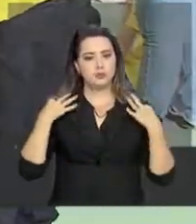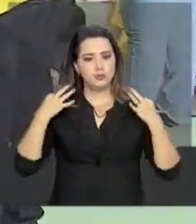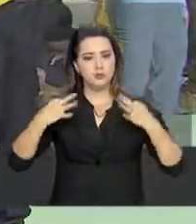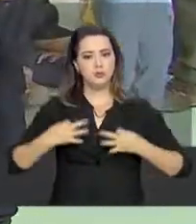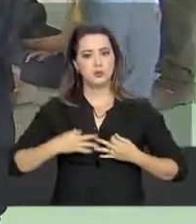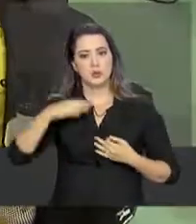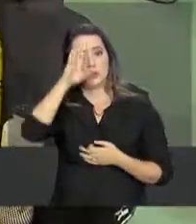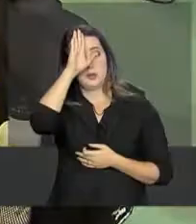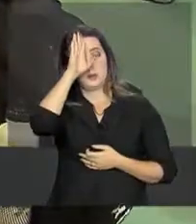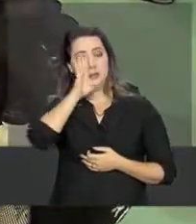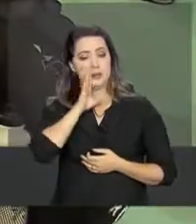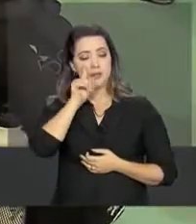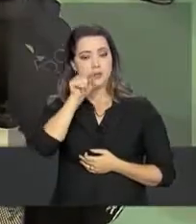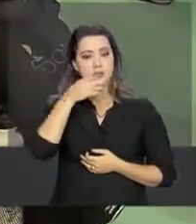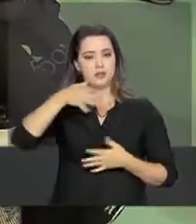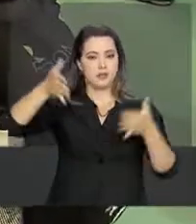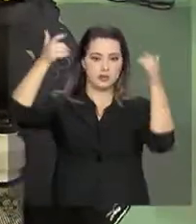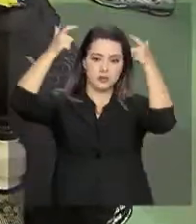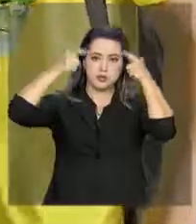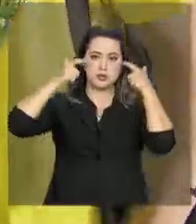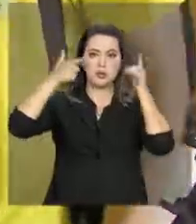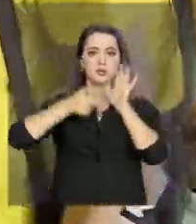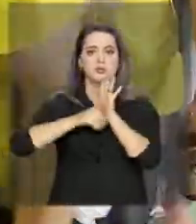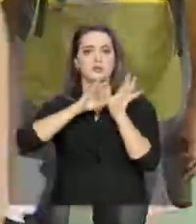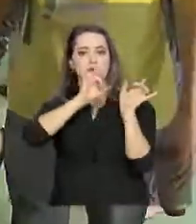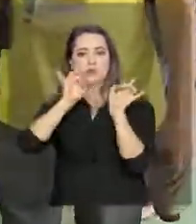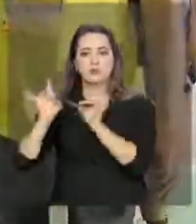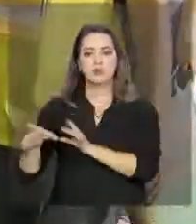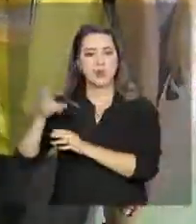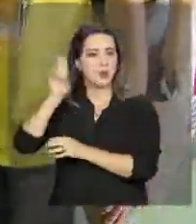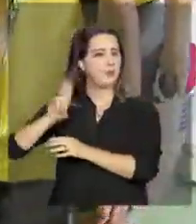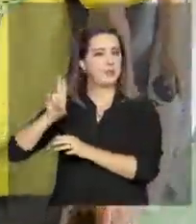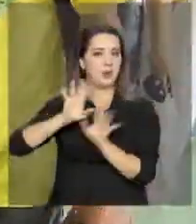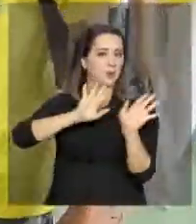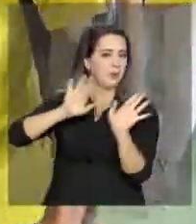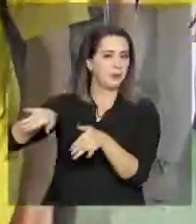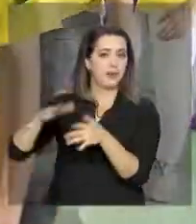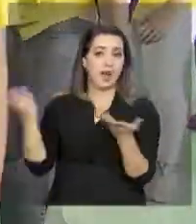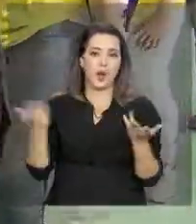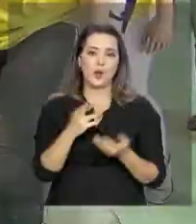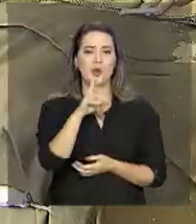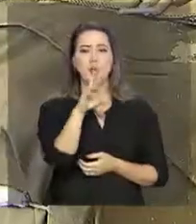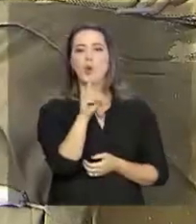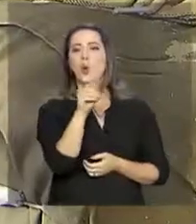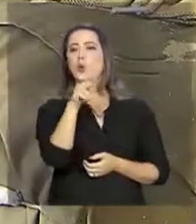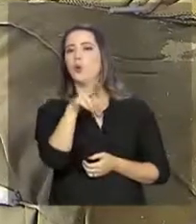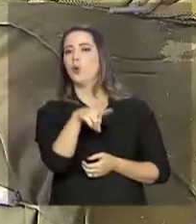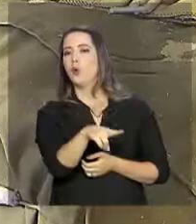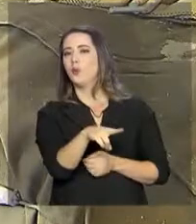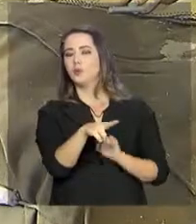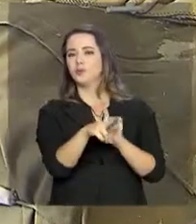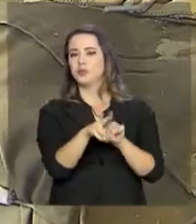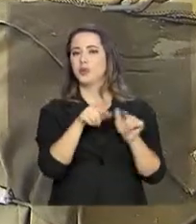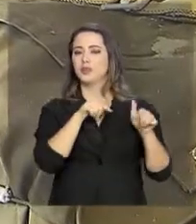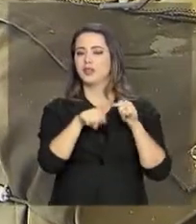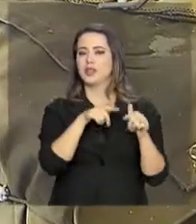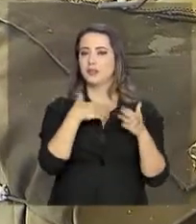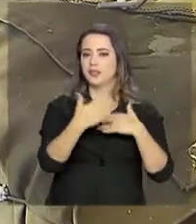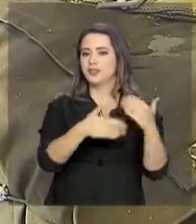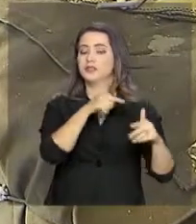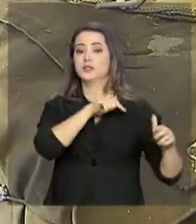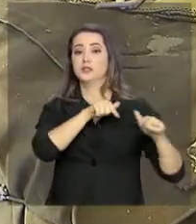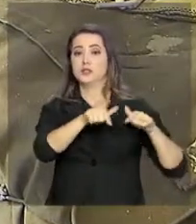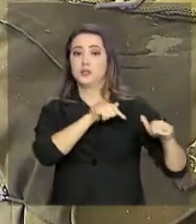amarela e chapéu, eles deixam de ser universitários para se transformar em rondonistas. E tem como missão desenvolver